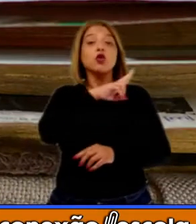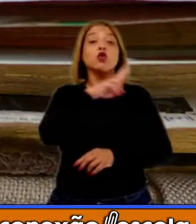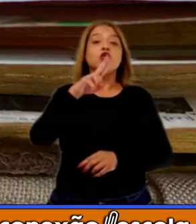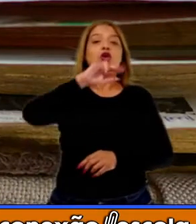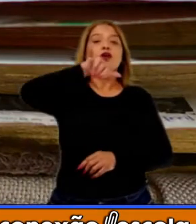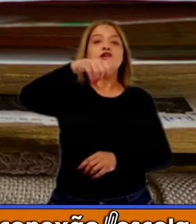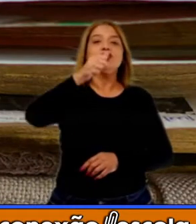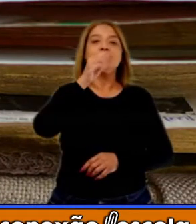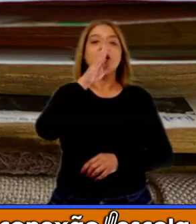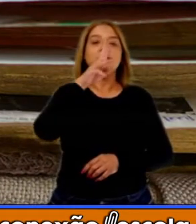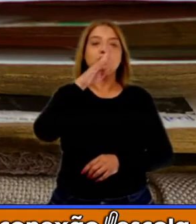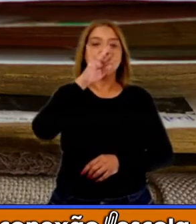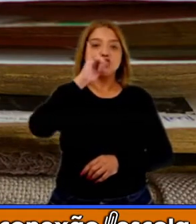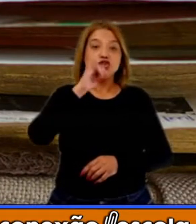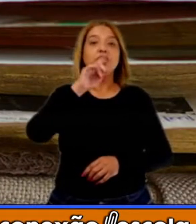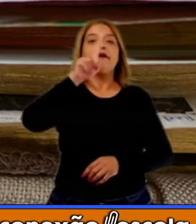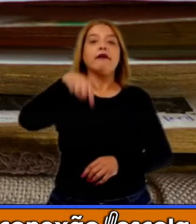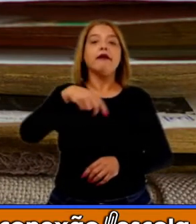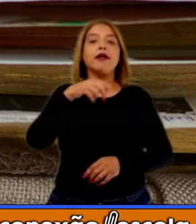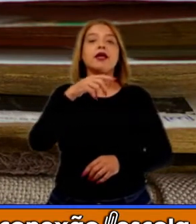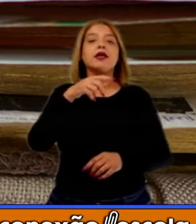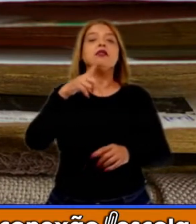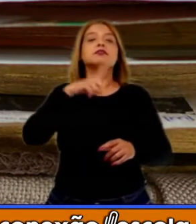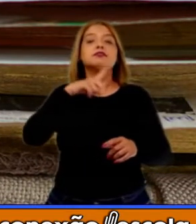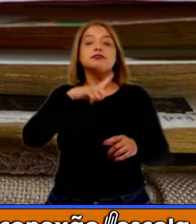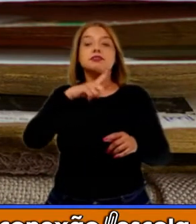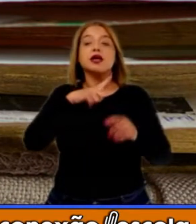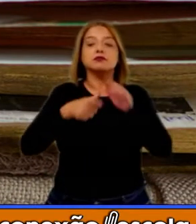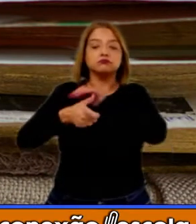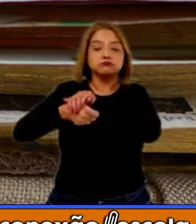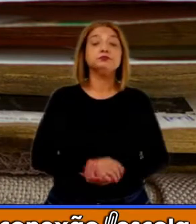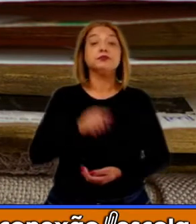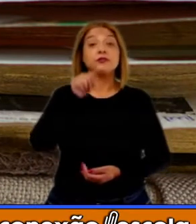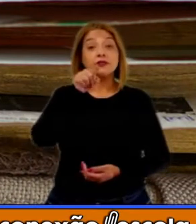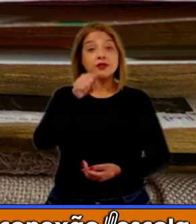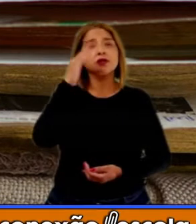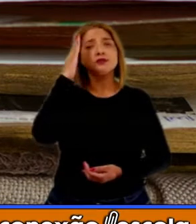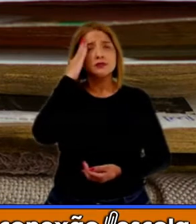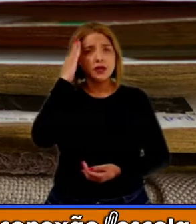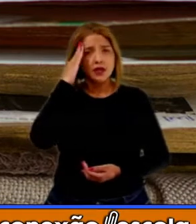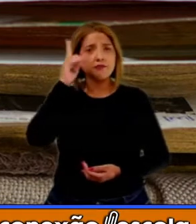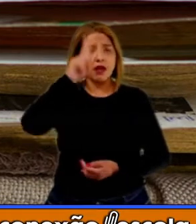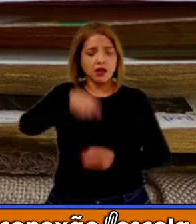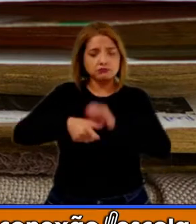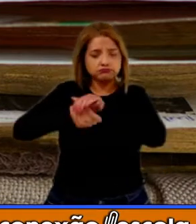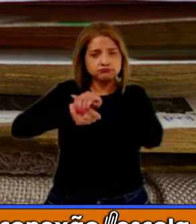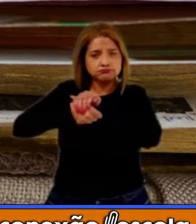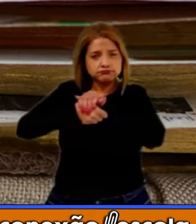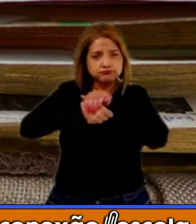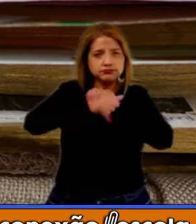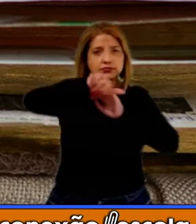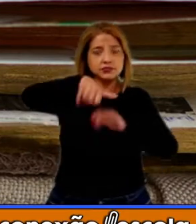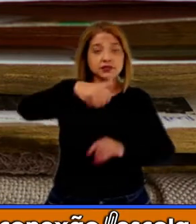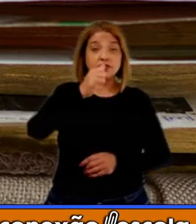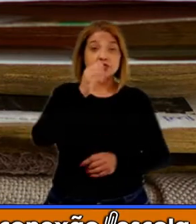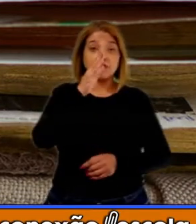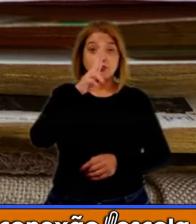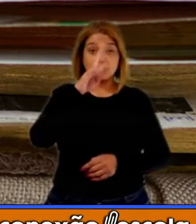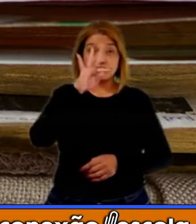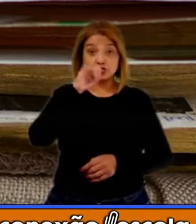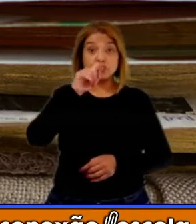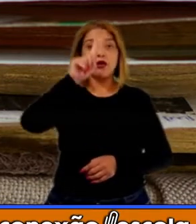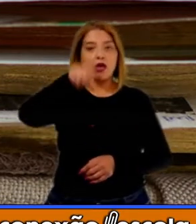e que ele está em extinção. Você sabia que o jabuti é um dos animais